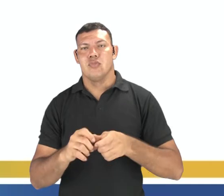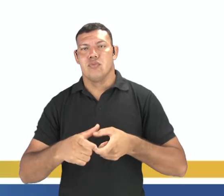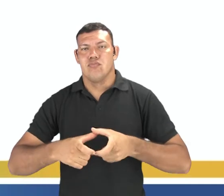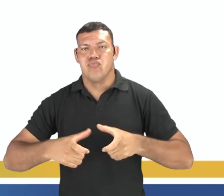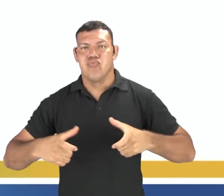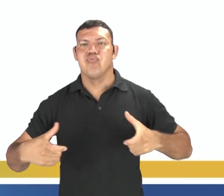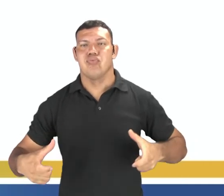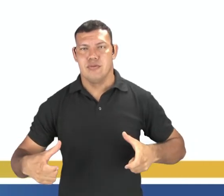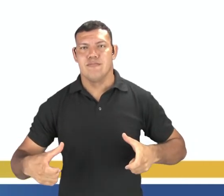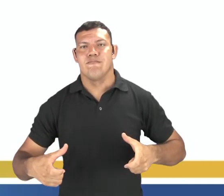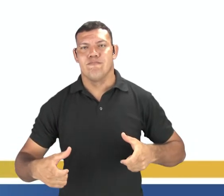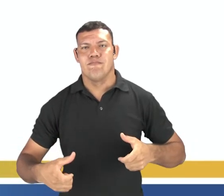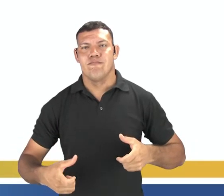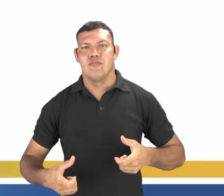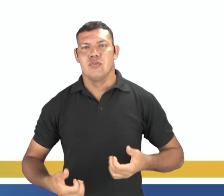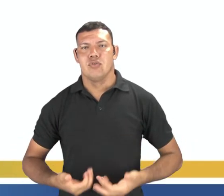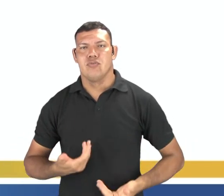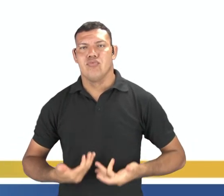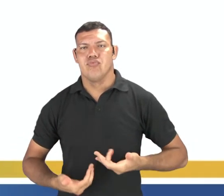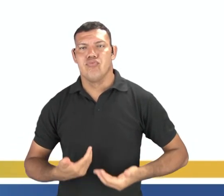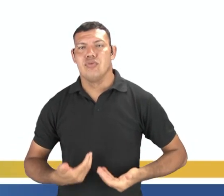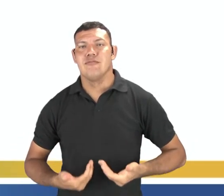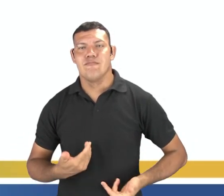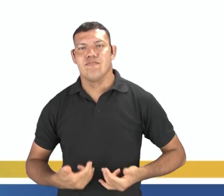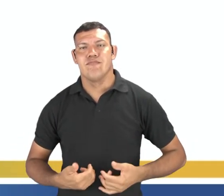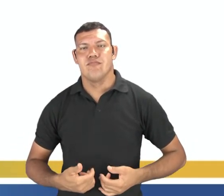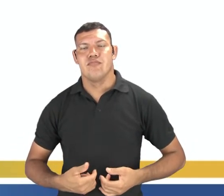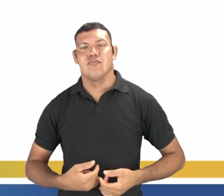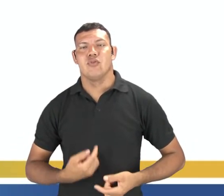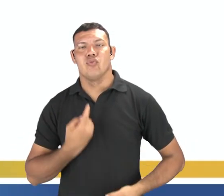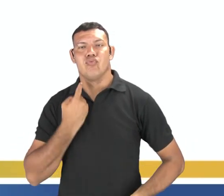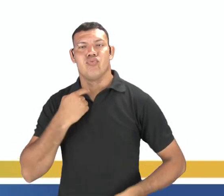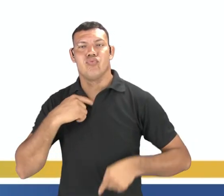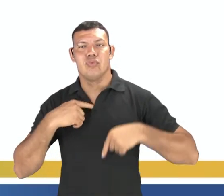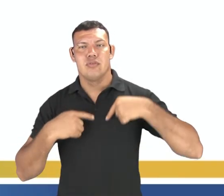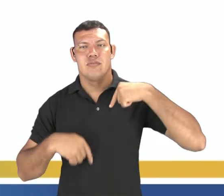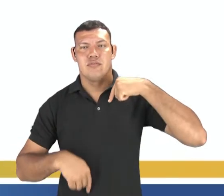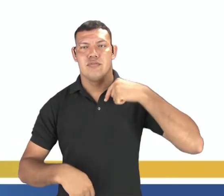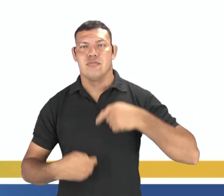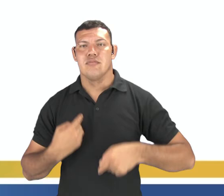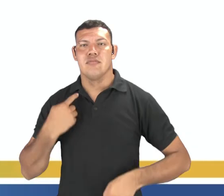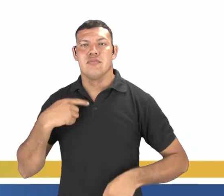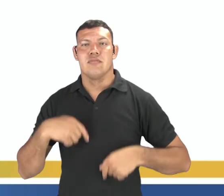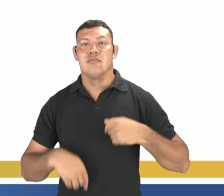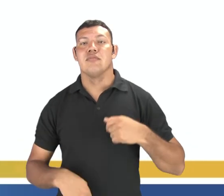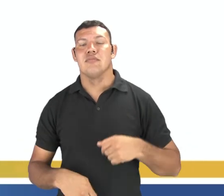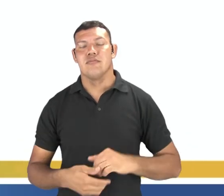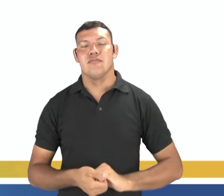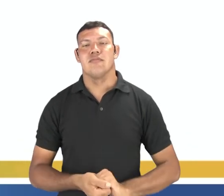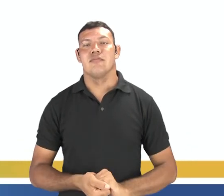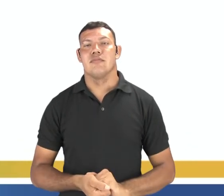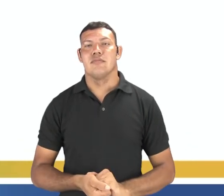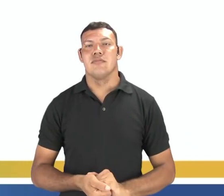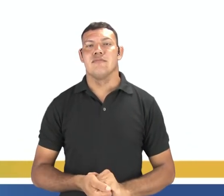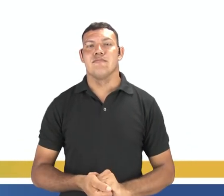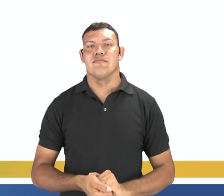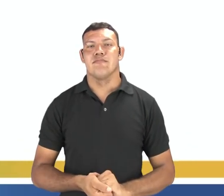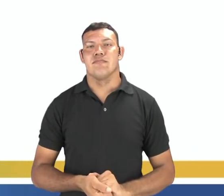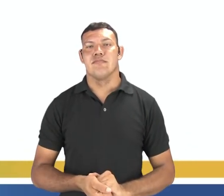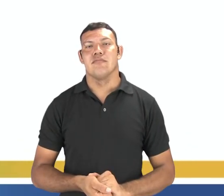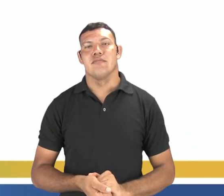endométrio e estimulam o desenvolvimento dos vasos sanguíneos e glândulas endométrio, tornando-o